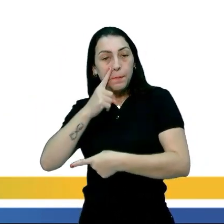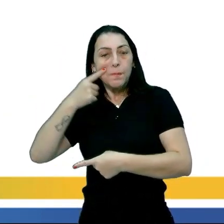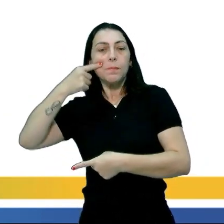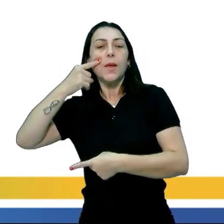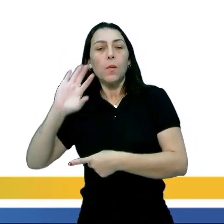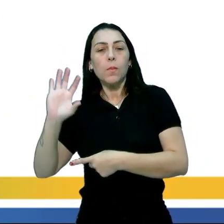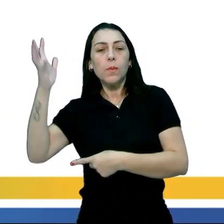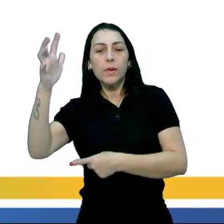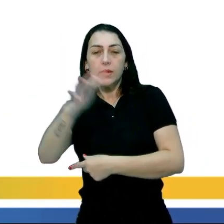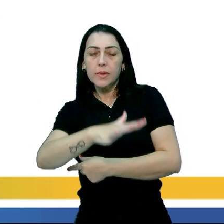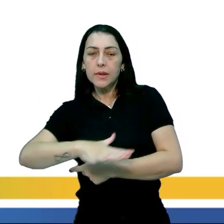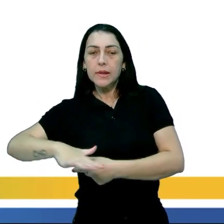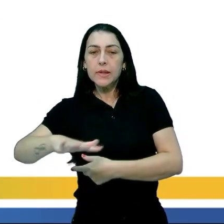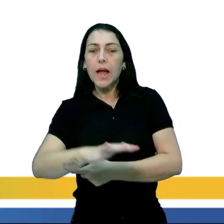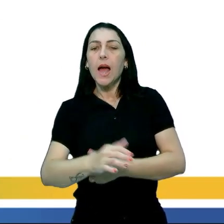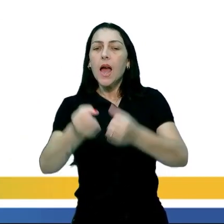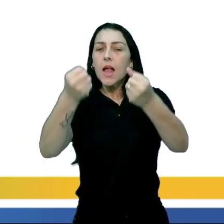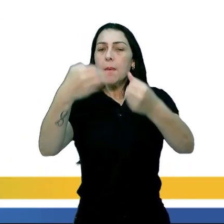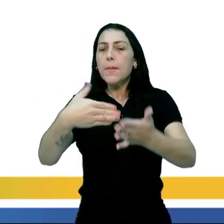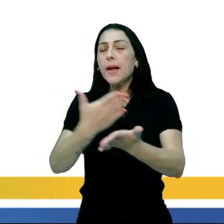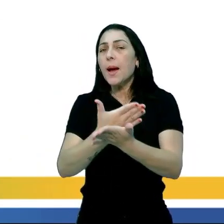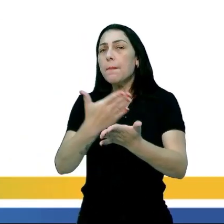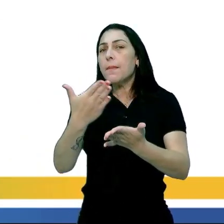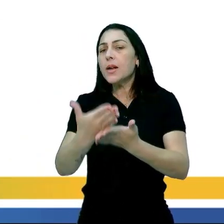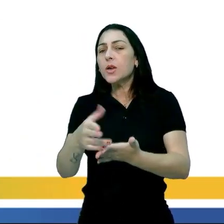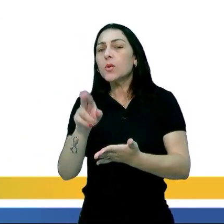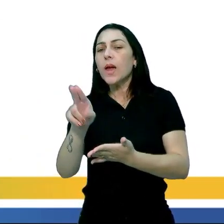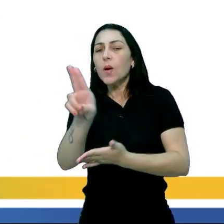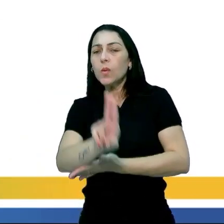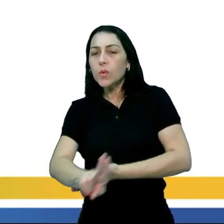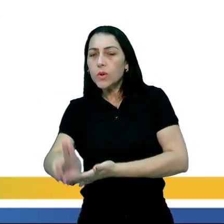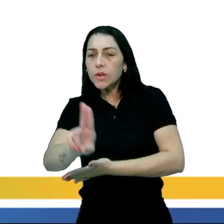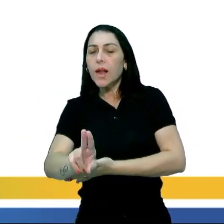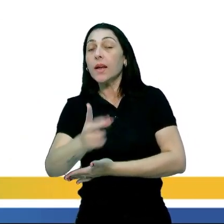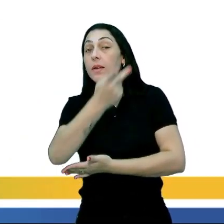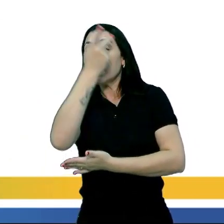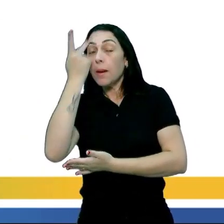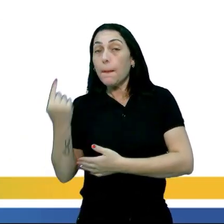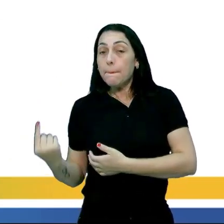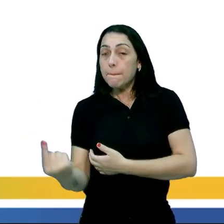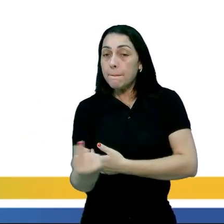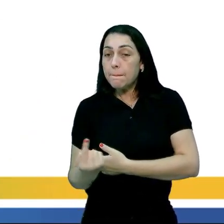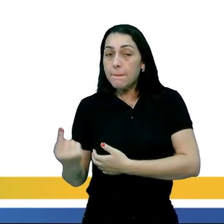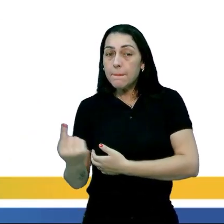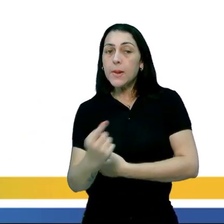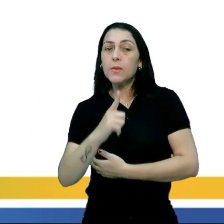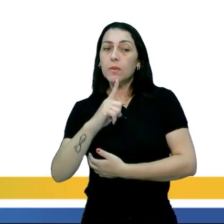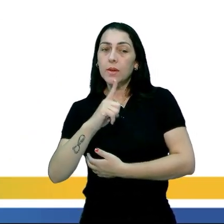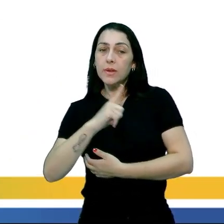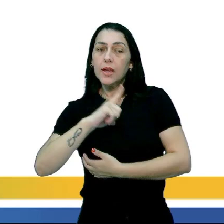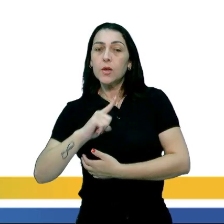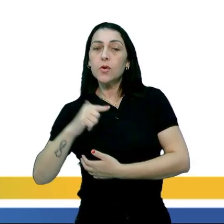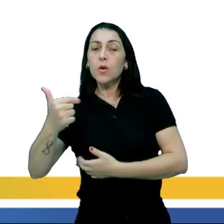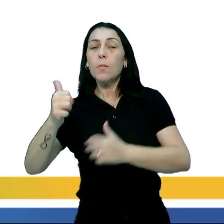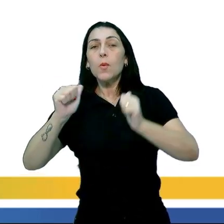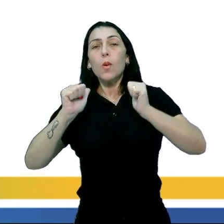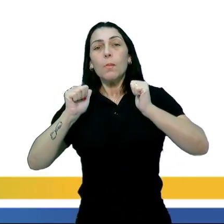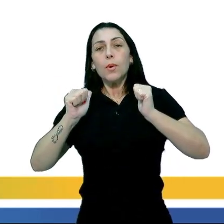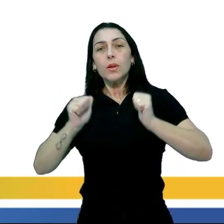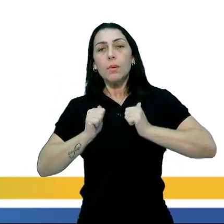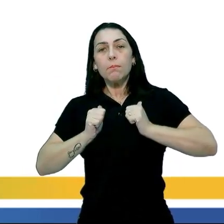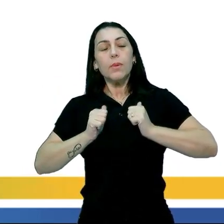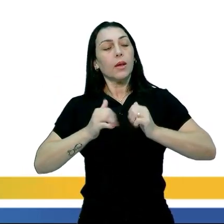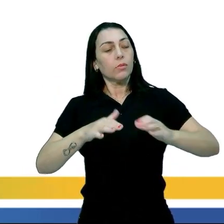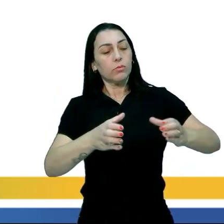Para Durkheim, a função social é definida a partir da utilidade que o indivíduo